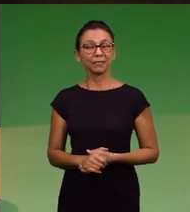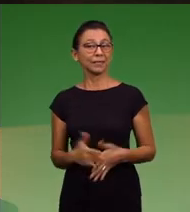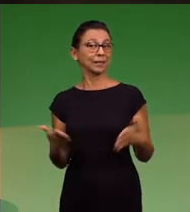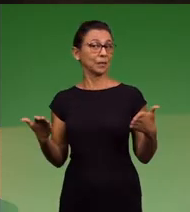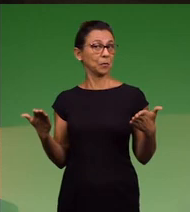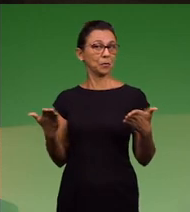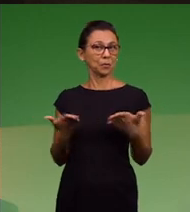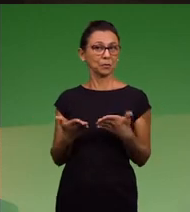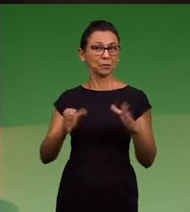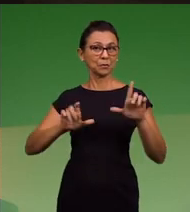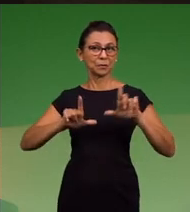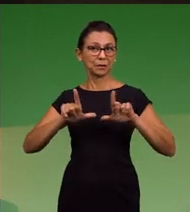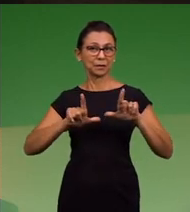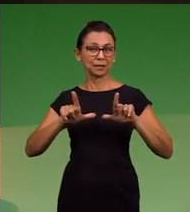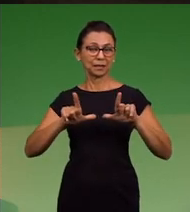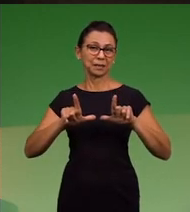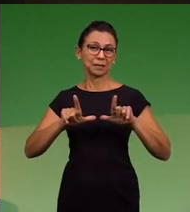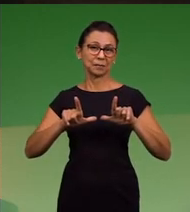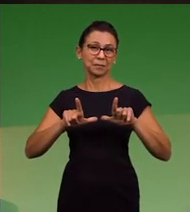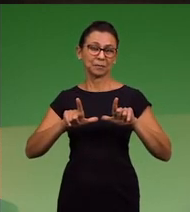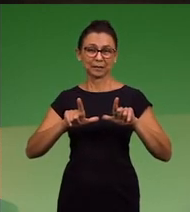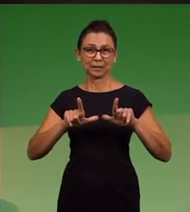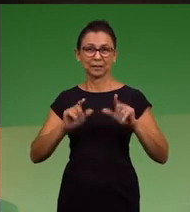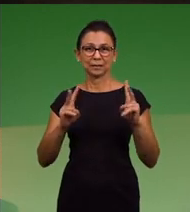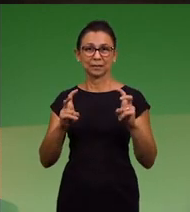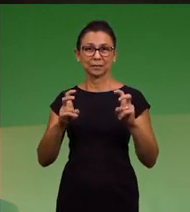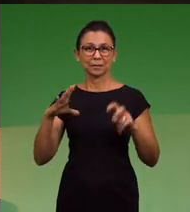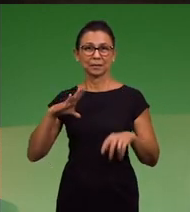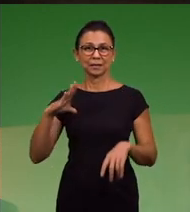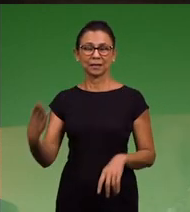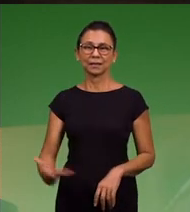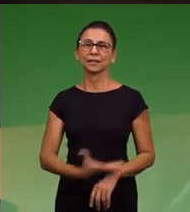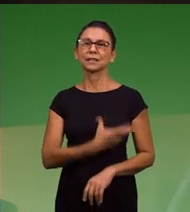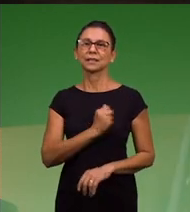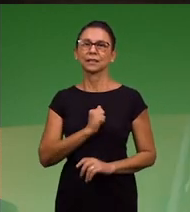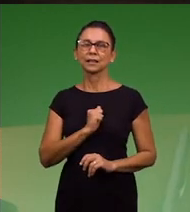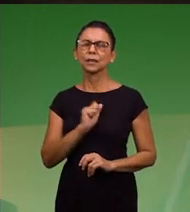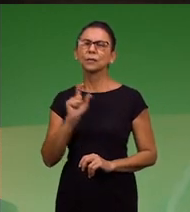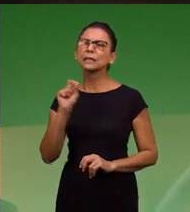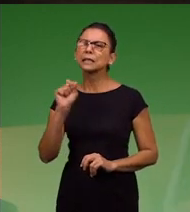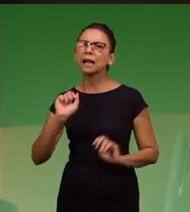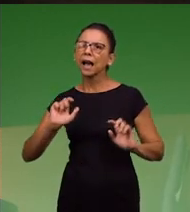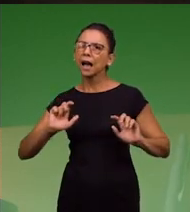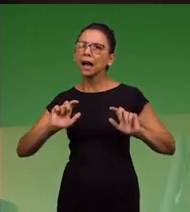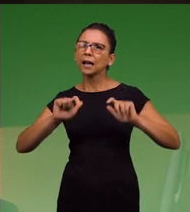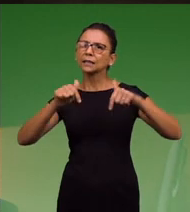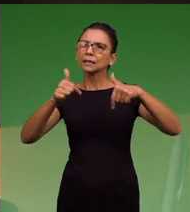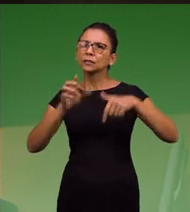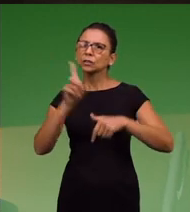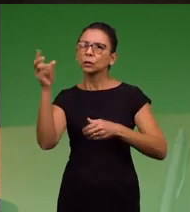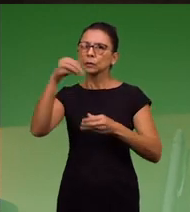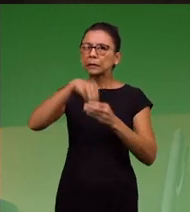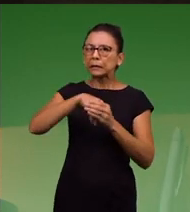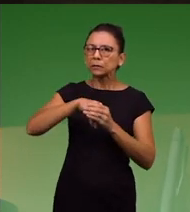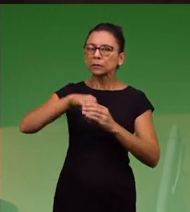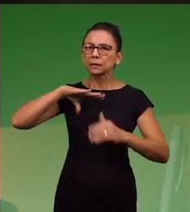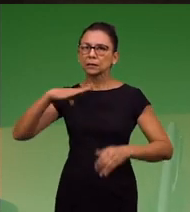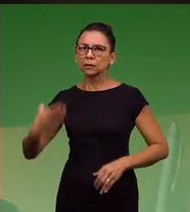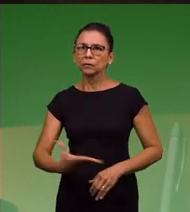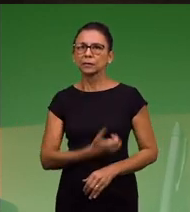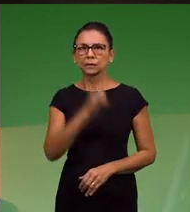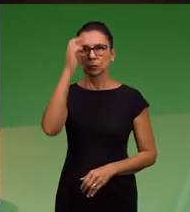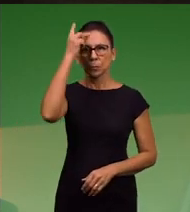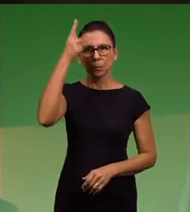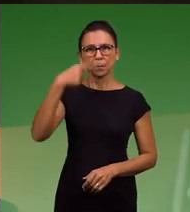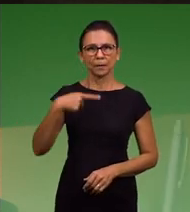nós vamos abordar o tema salvação, a ação de Deus na salvação do homem.